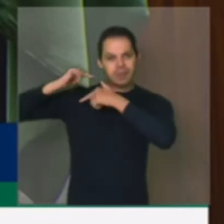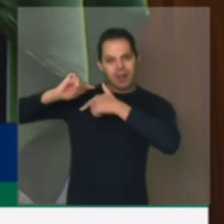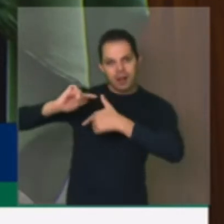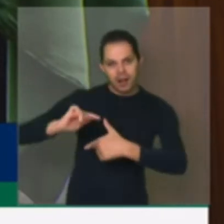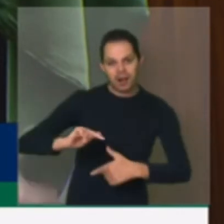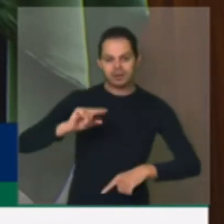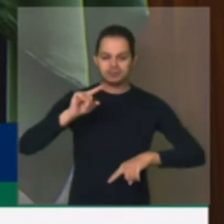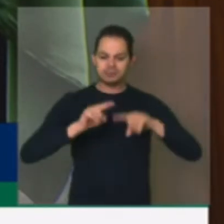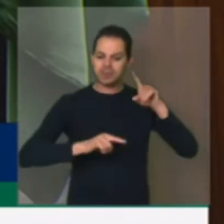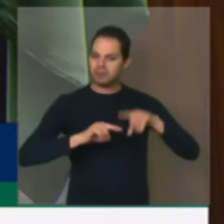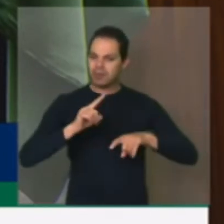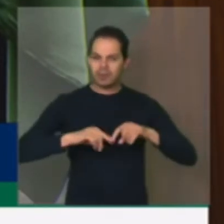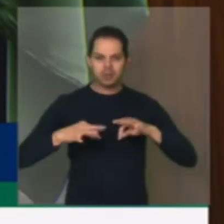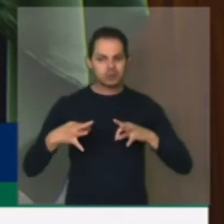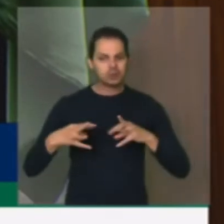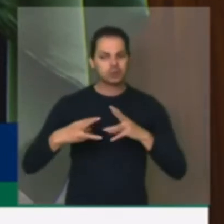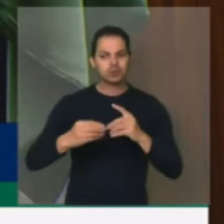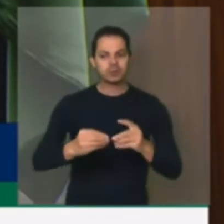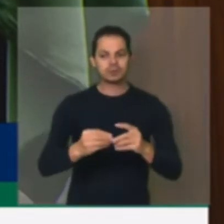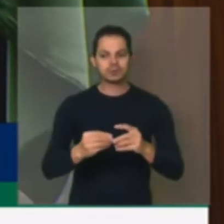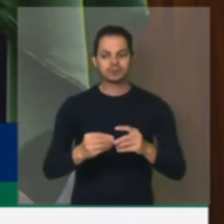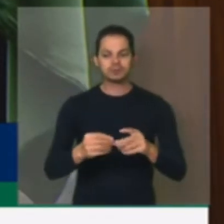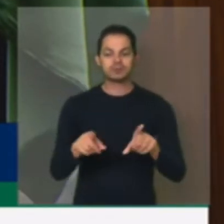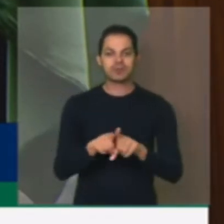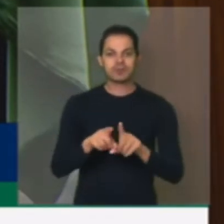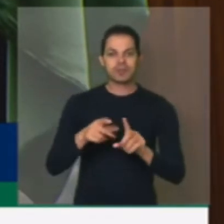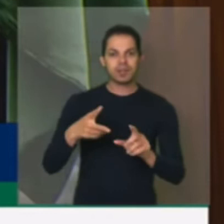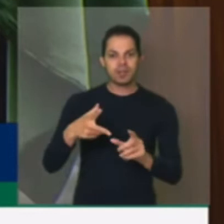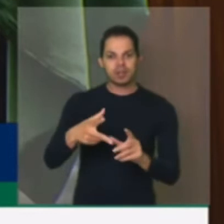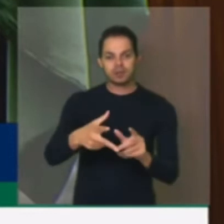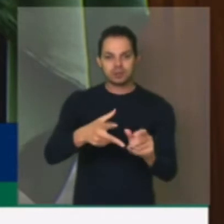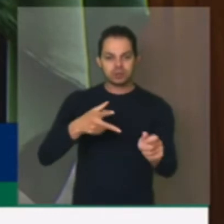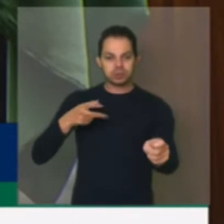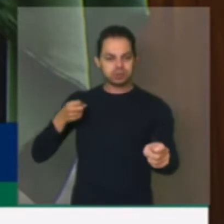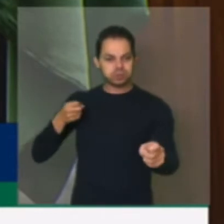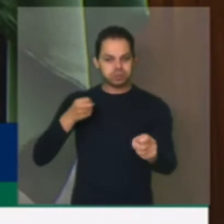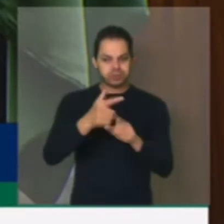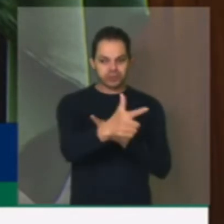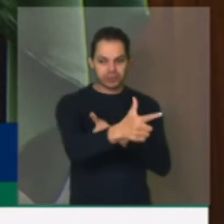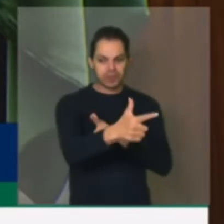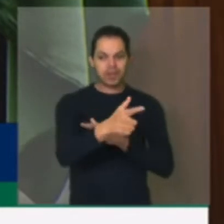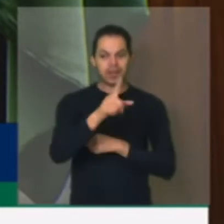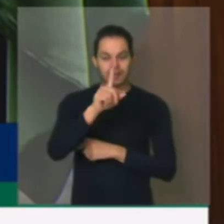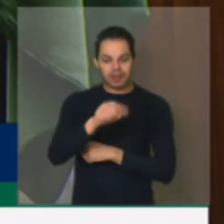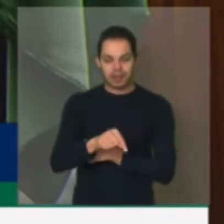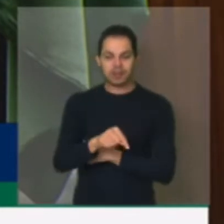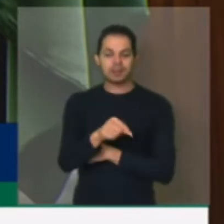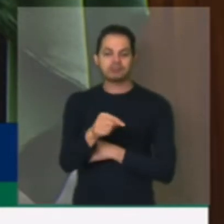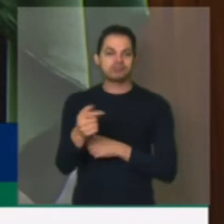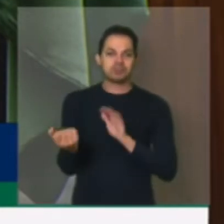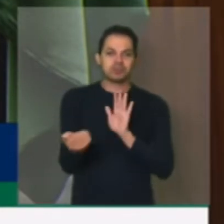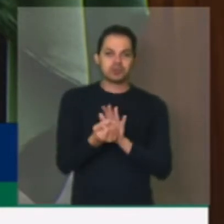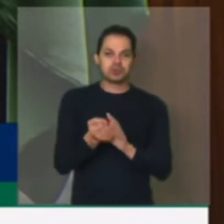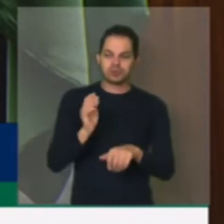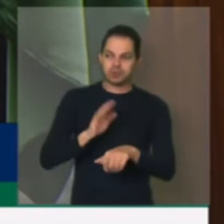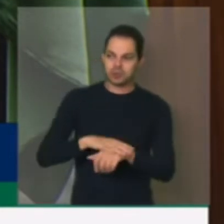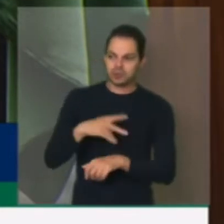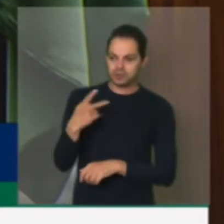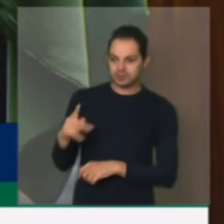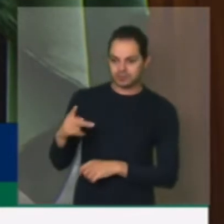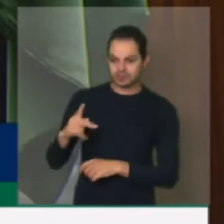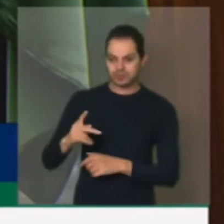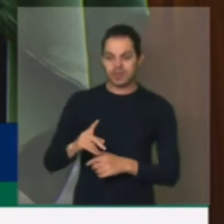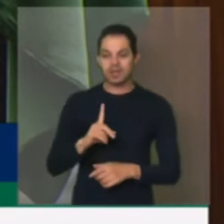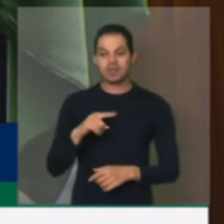seus apretextos, inclusive o arco e flecha, mas que ali é um simbolismo para eles. Mas nós